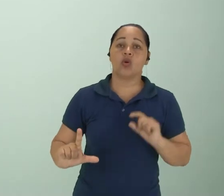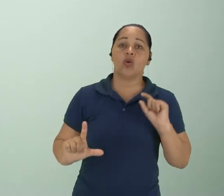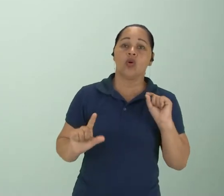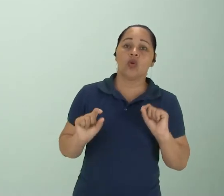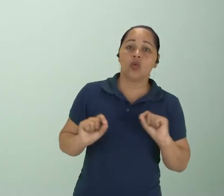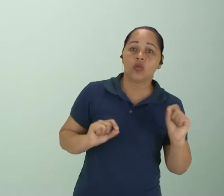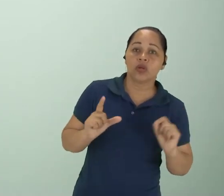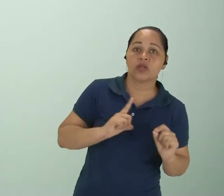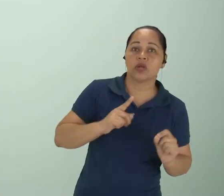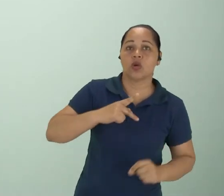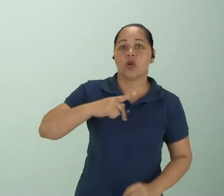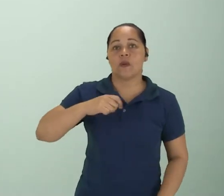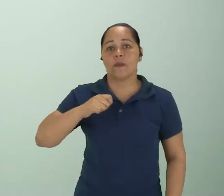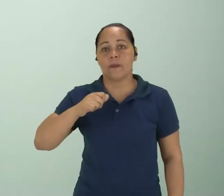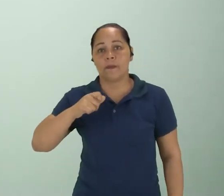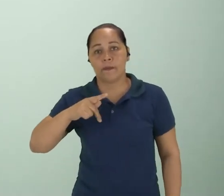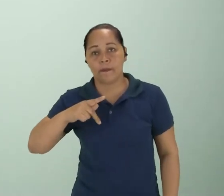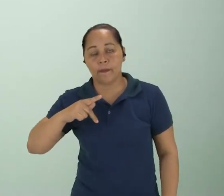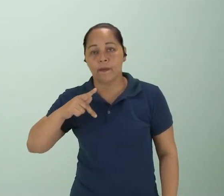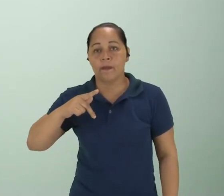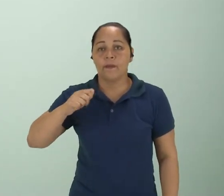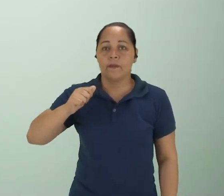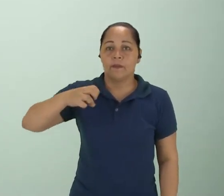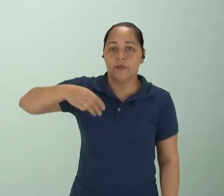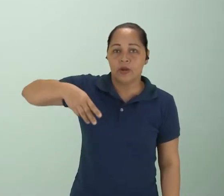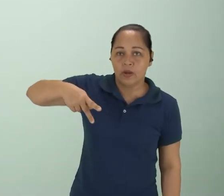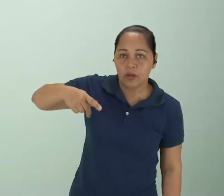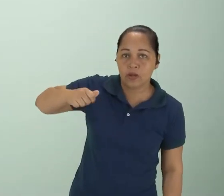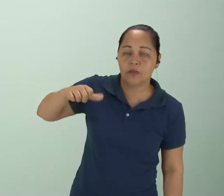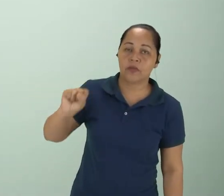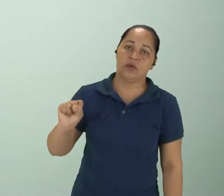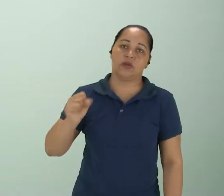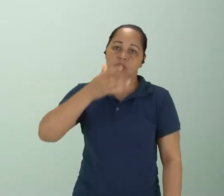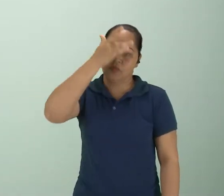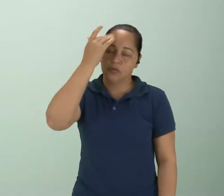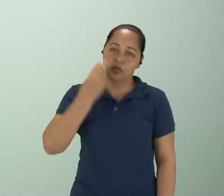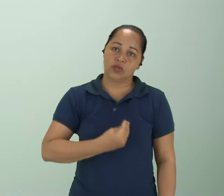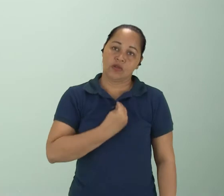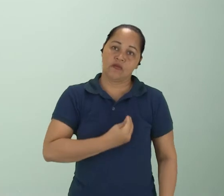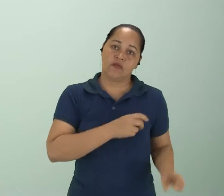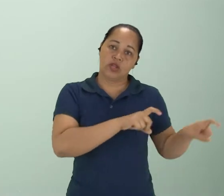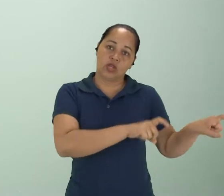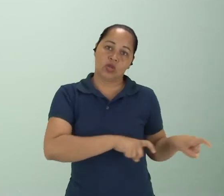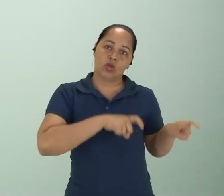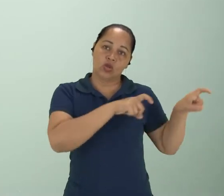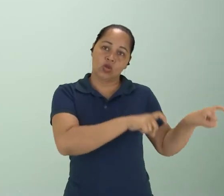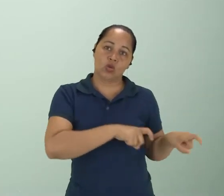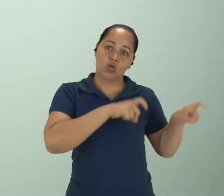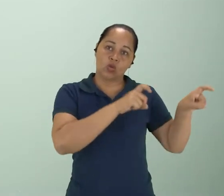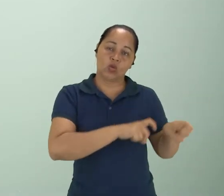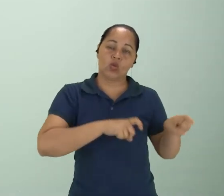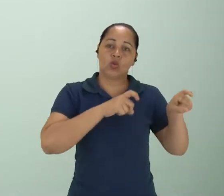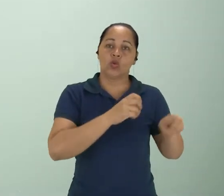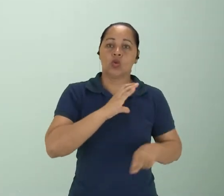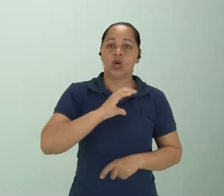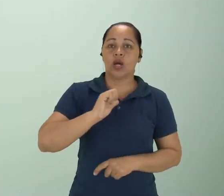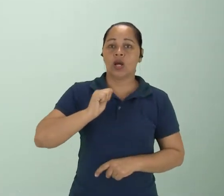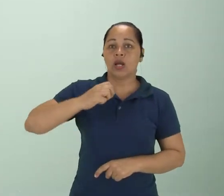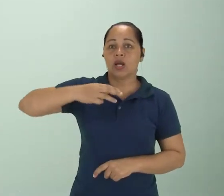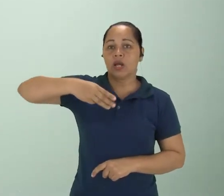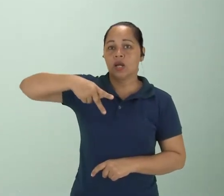dos pampas, né? As pessoas que vivem no campo, nas plantações, que vêm historicamente construindo a ideia de